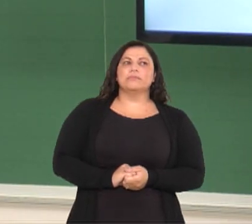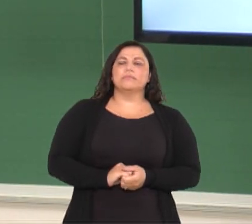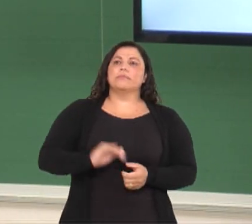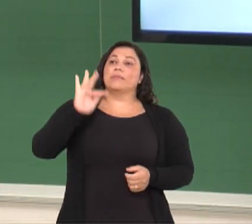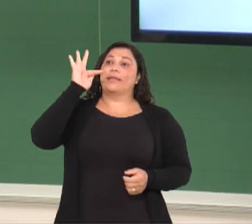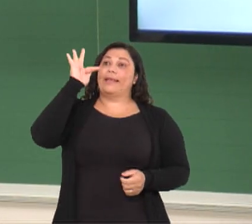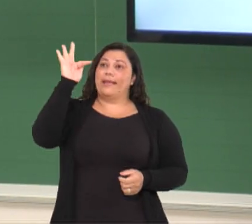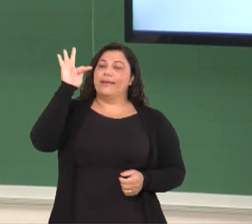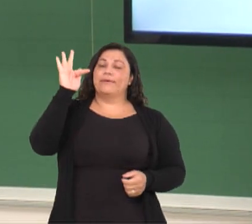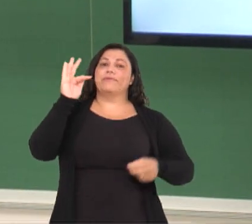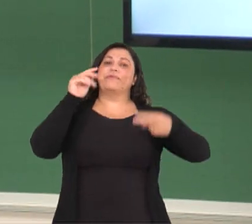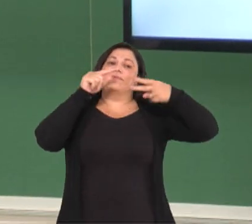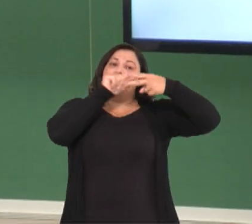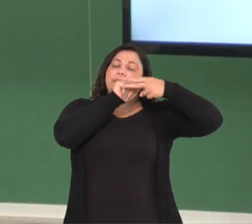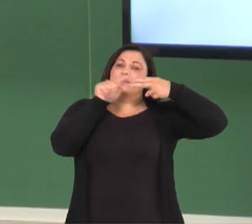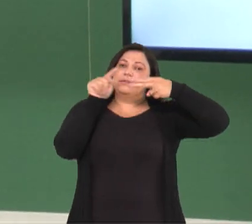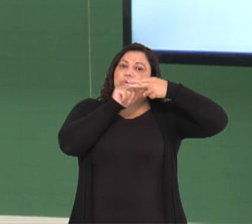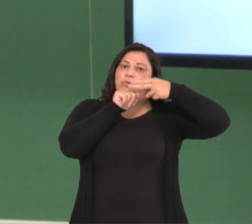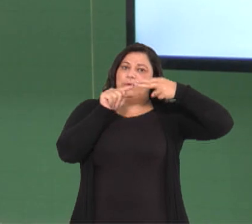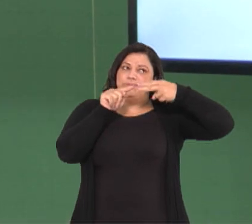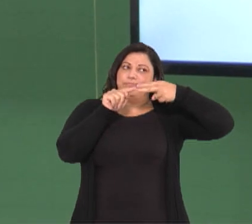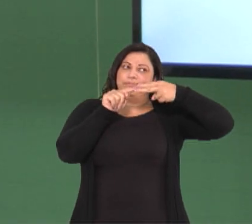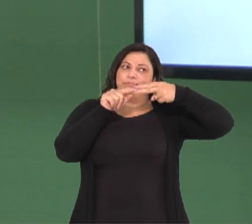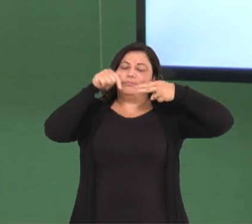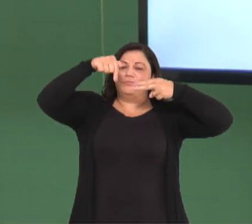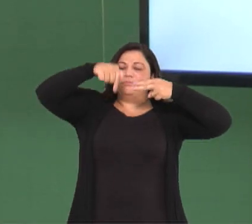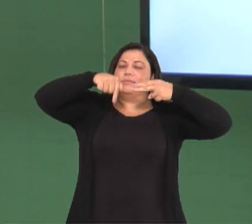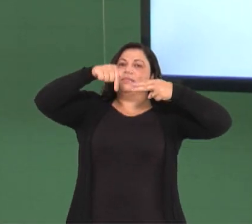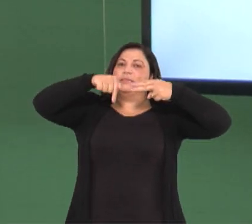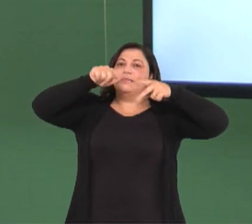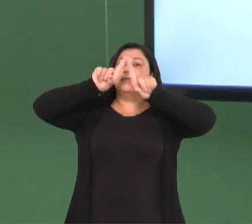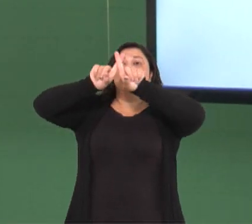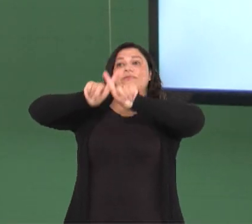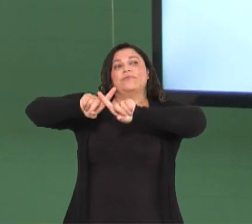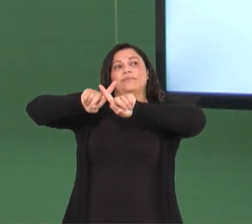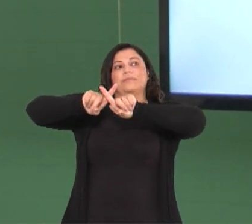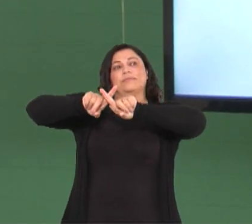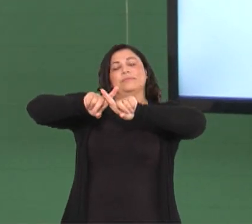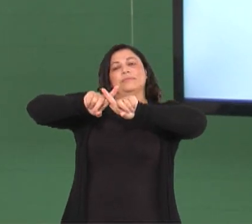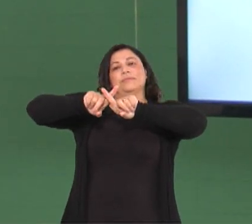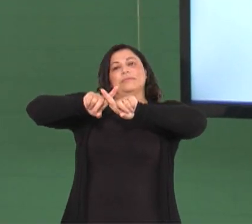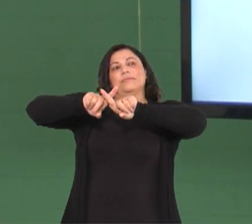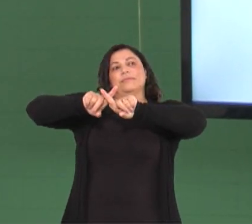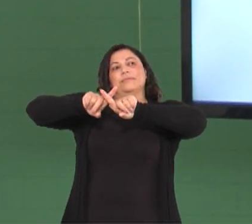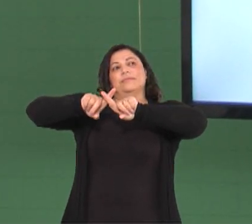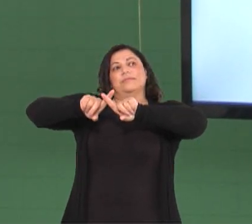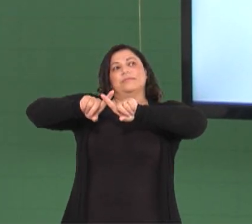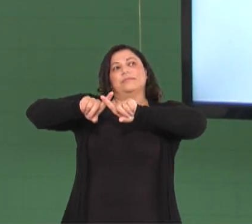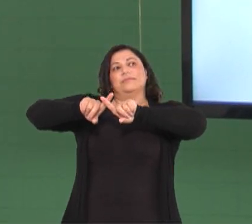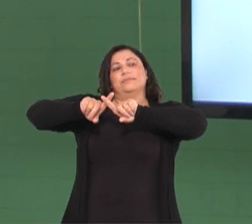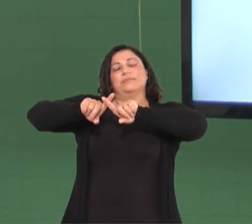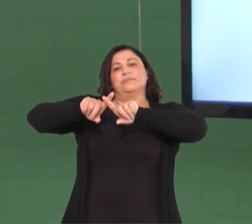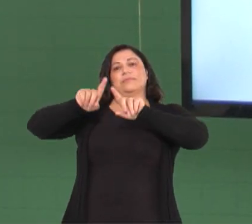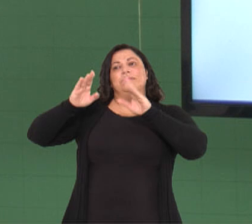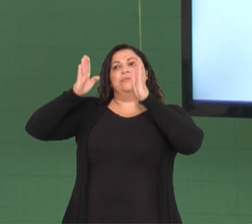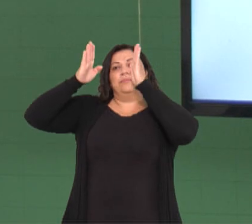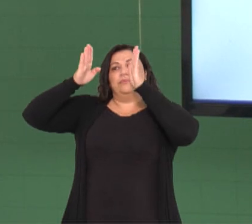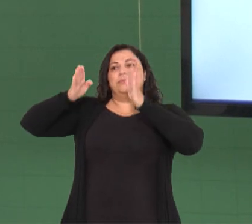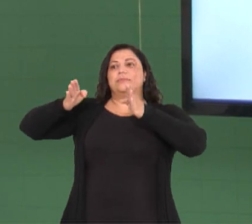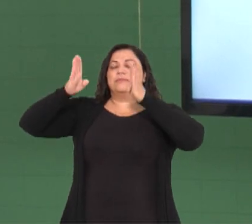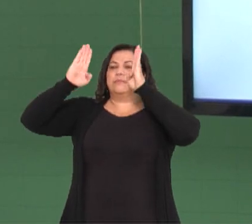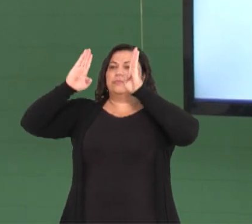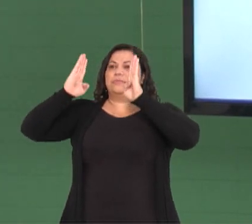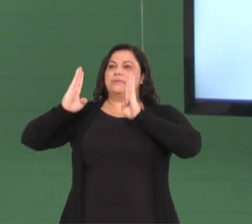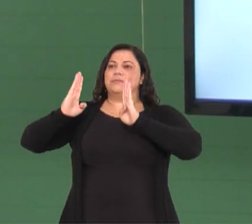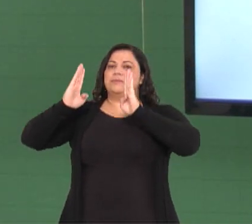F igual Q vezes Z, vamos pôr tudo em módulo aqui. Esse é o símbolo do